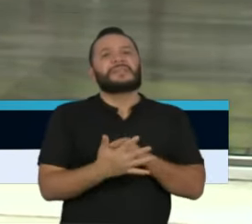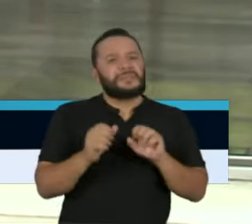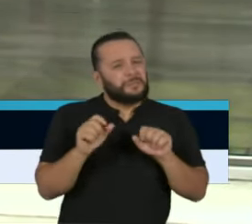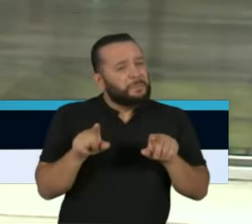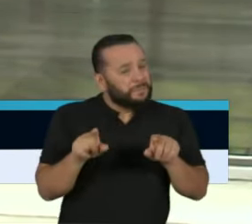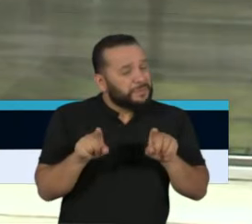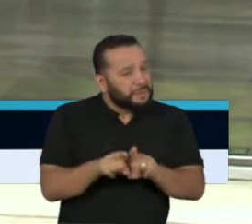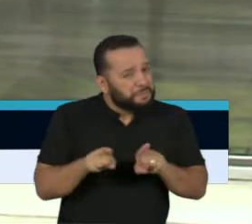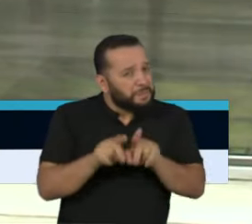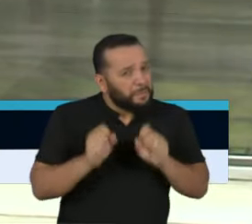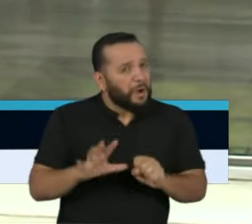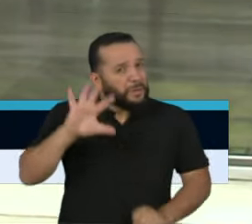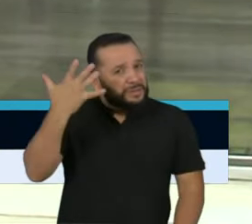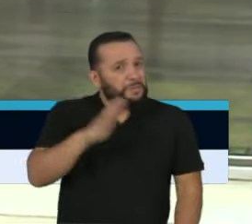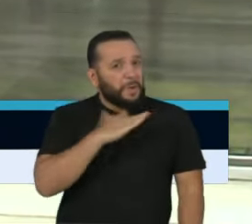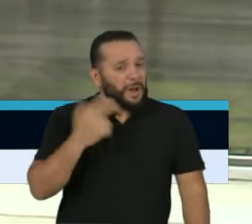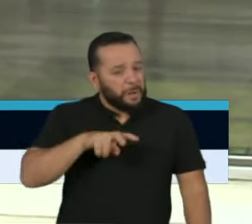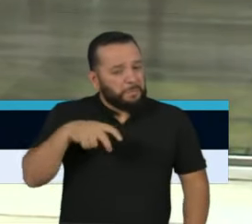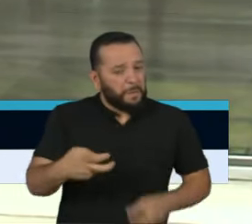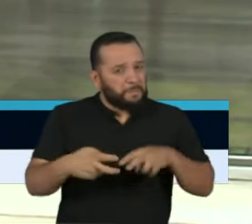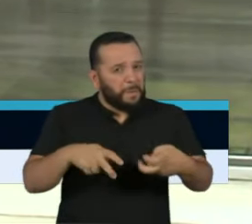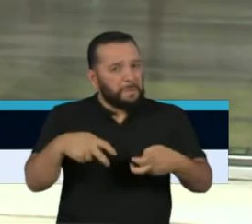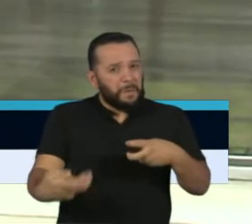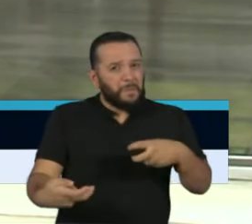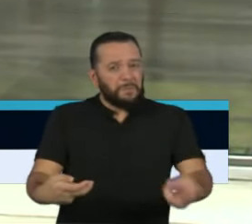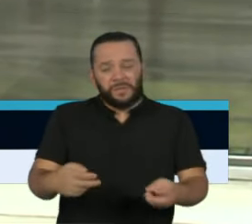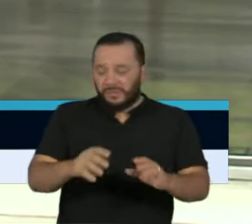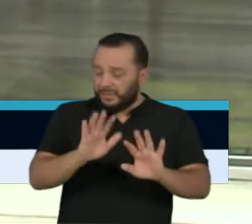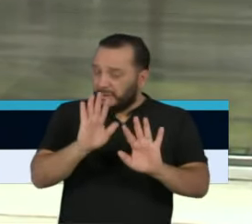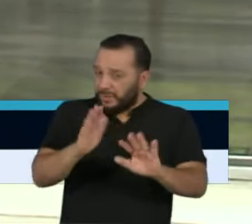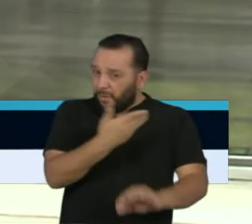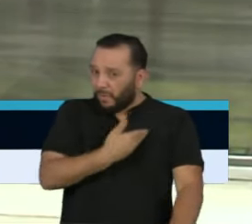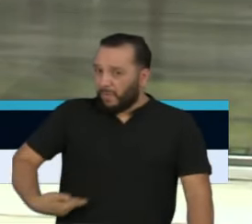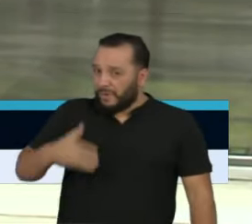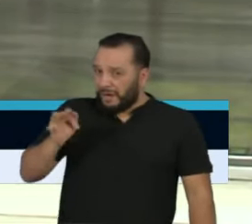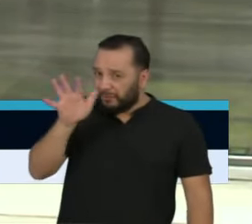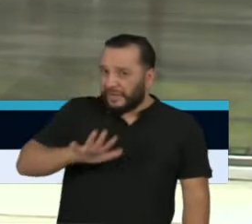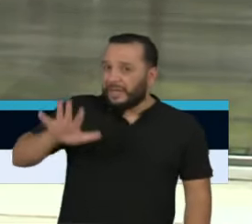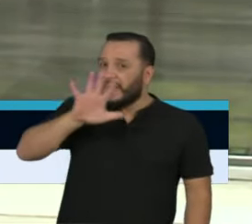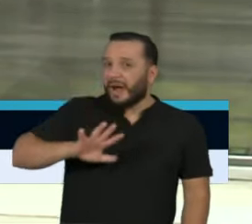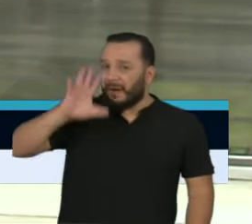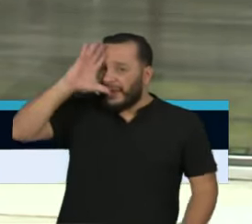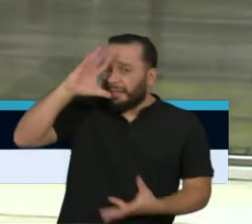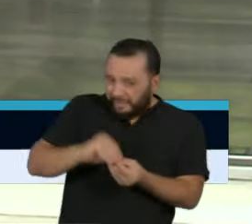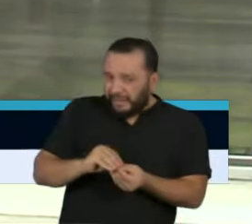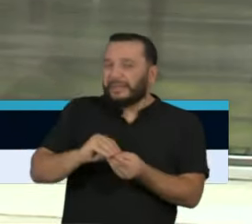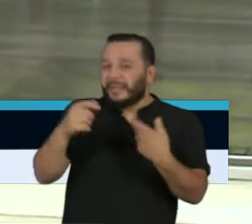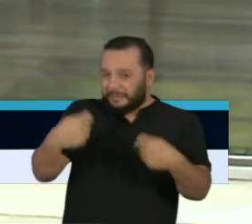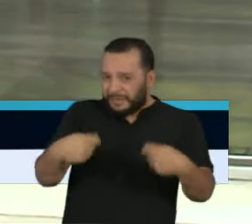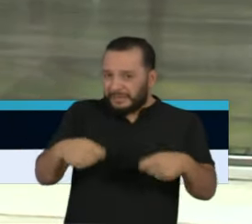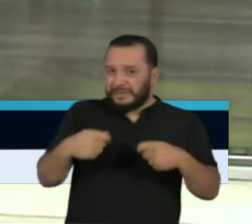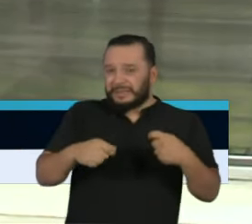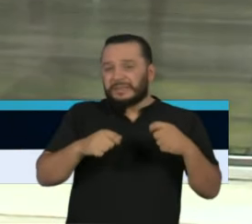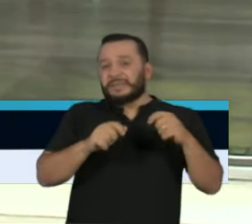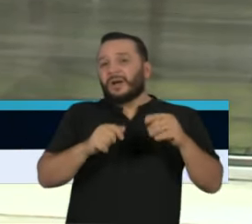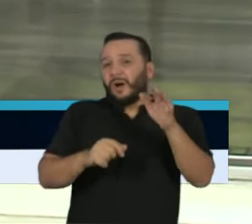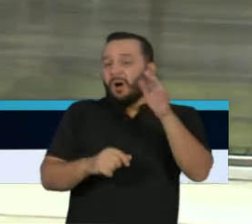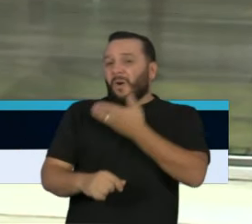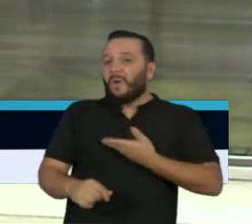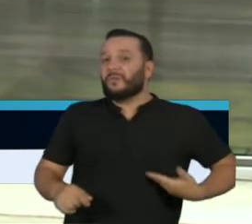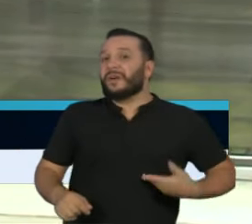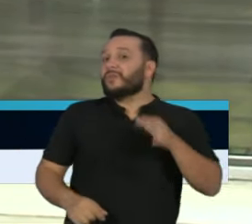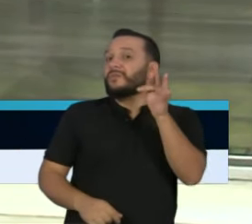é muito importante que o governo federal compreenda a necessidade de ter um olhar proporcional e